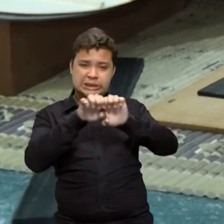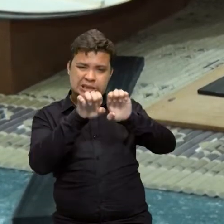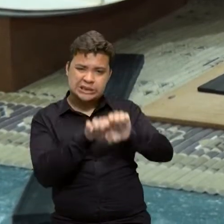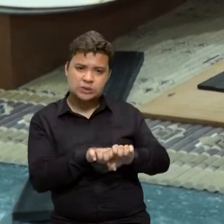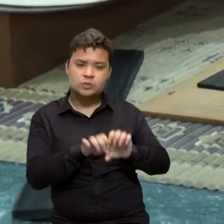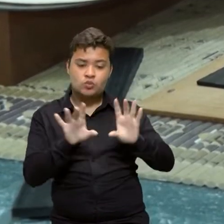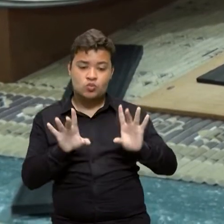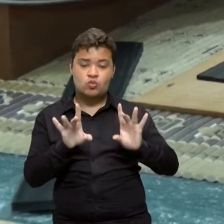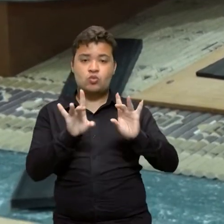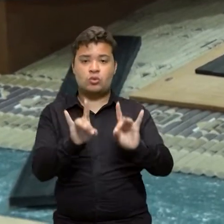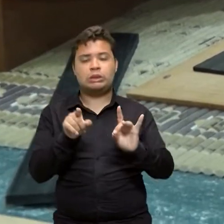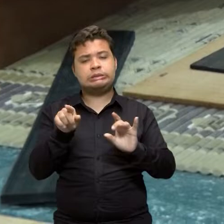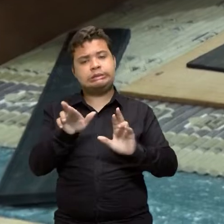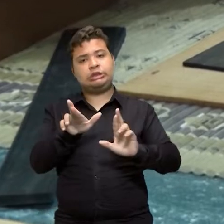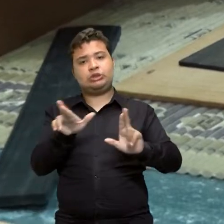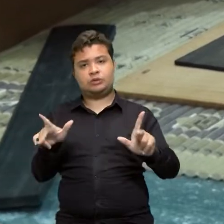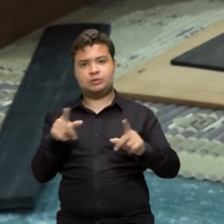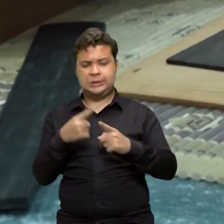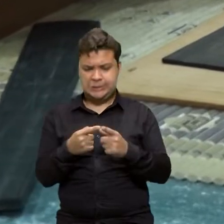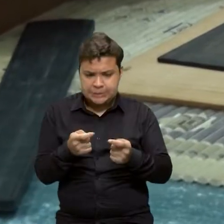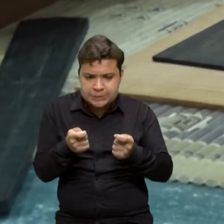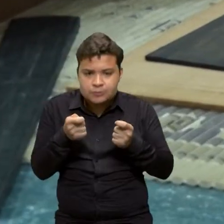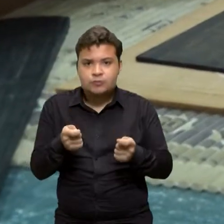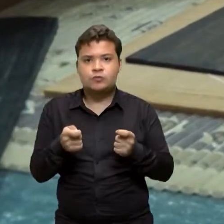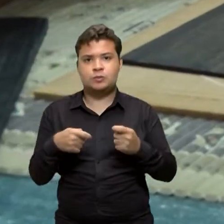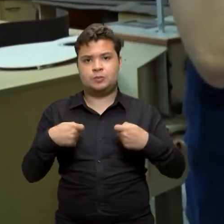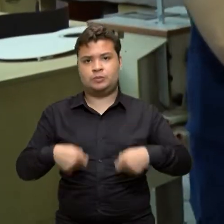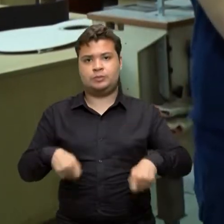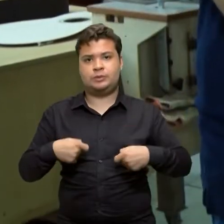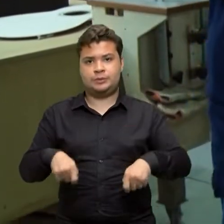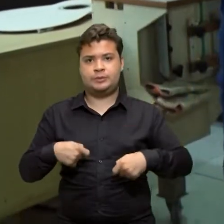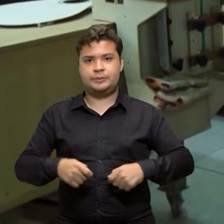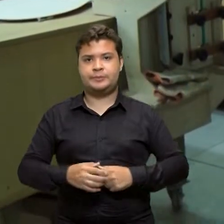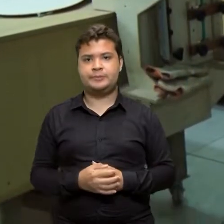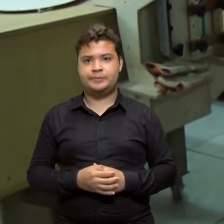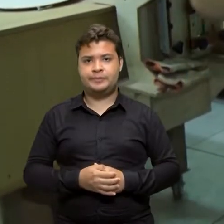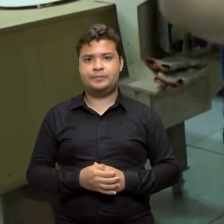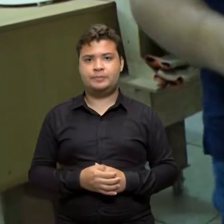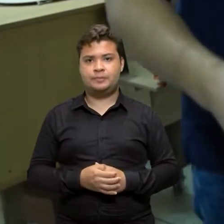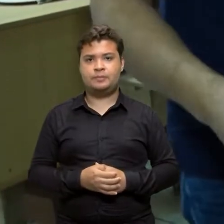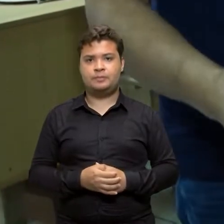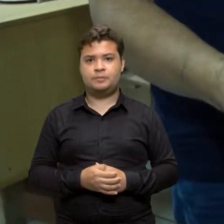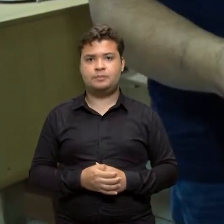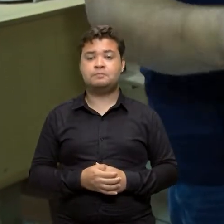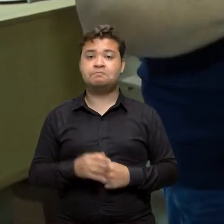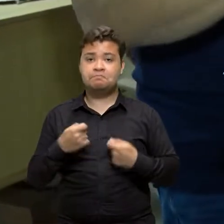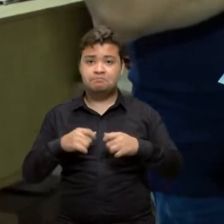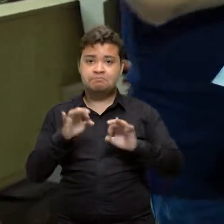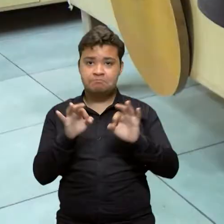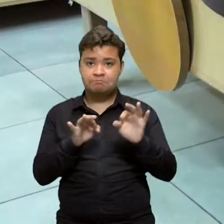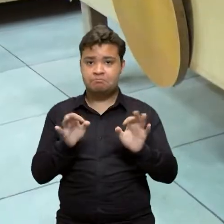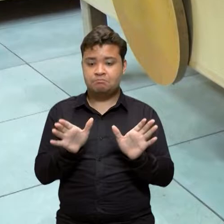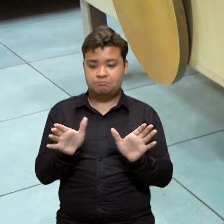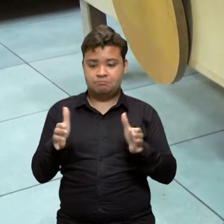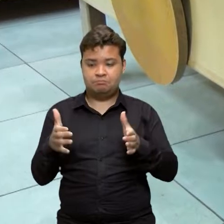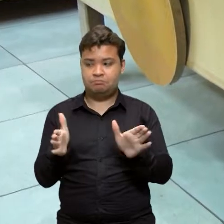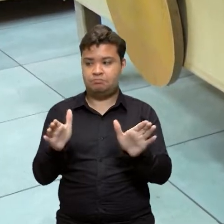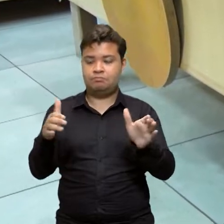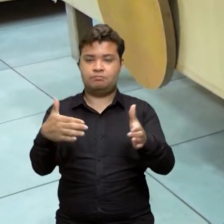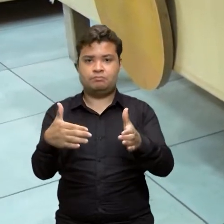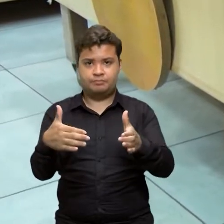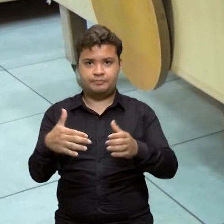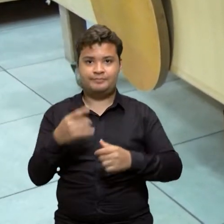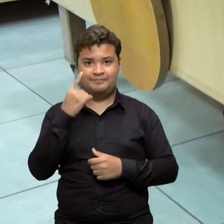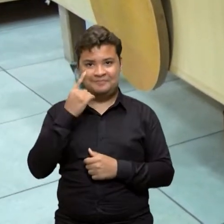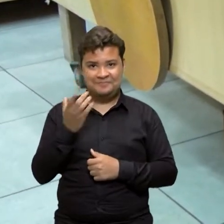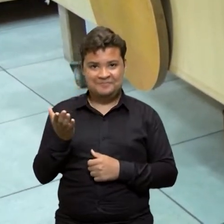estrutura que é diferente do tampo. É uma estrutura para ficar mais rígida, né? A gente vai partir para dobrar essas peças, que são as laterais.